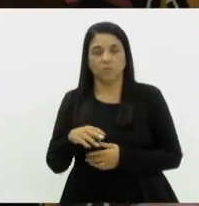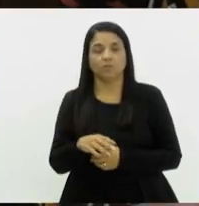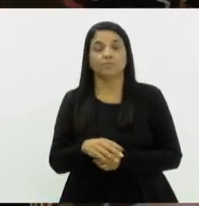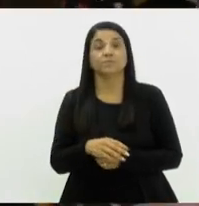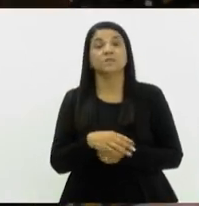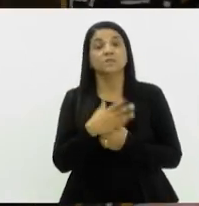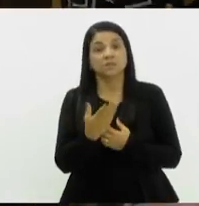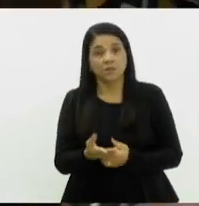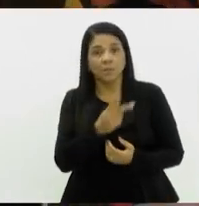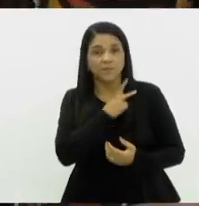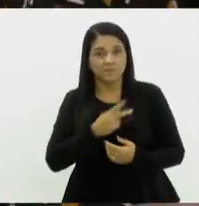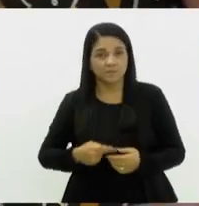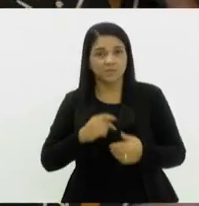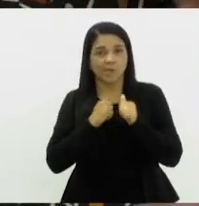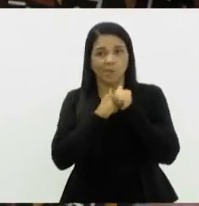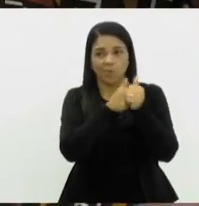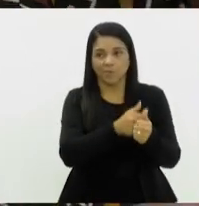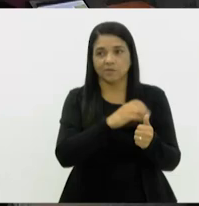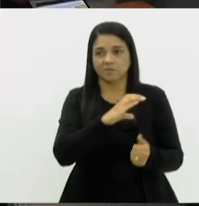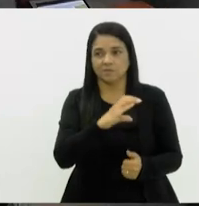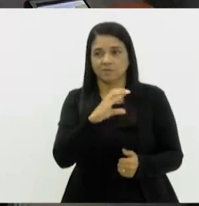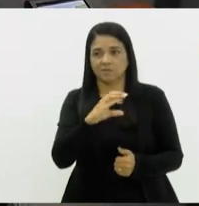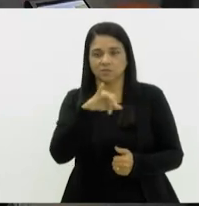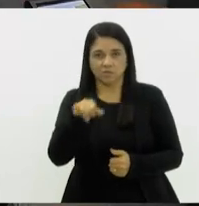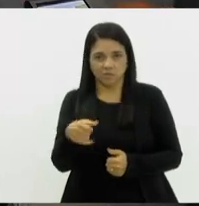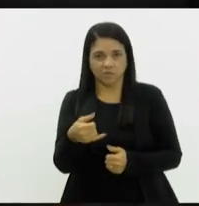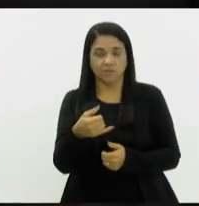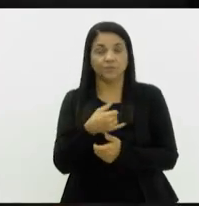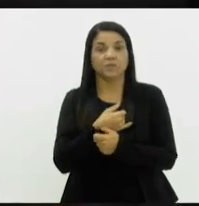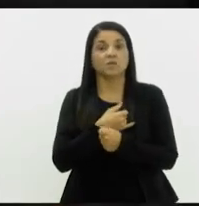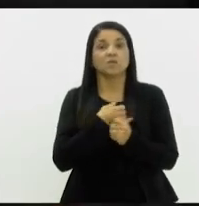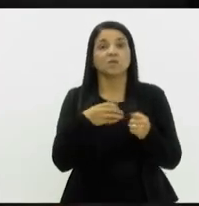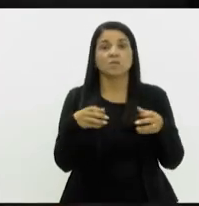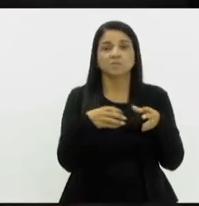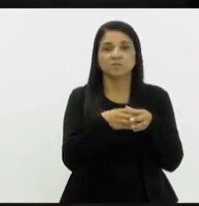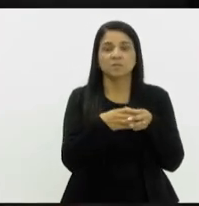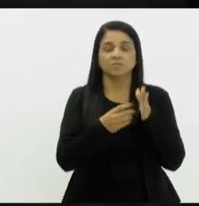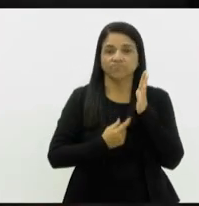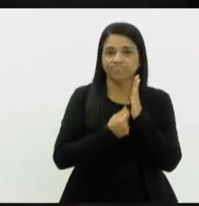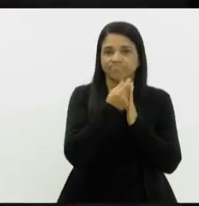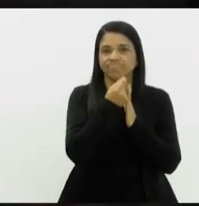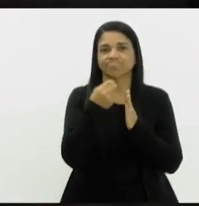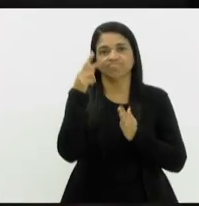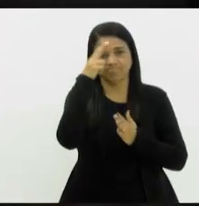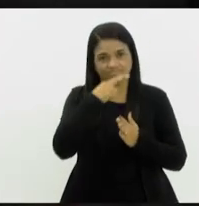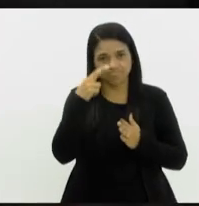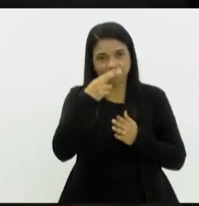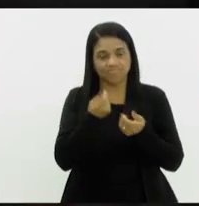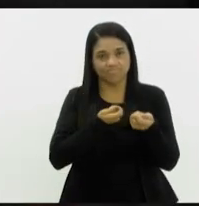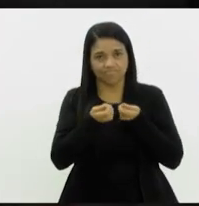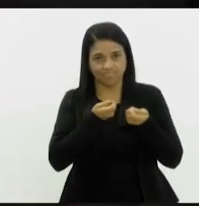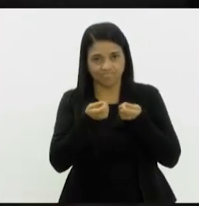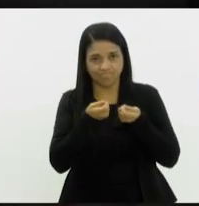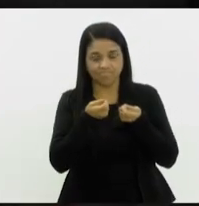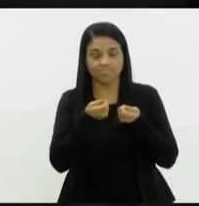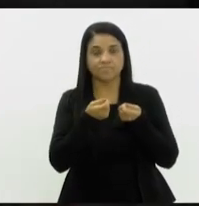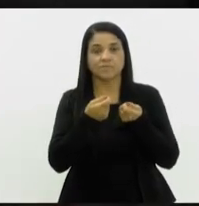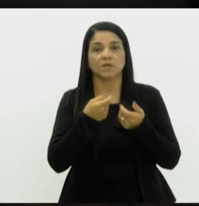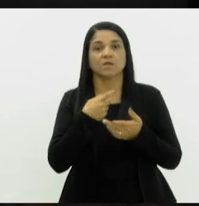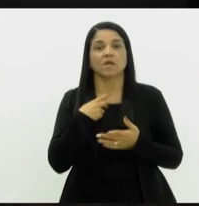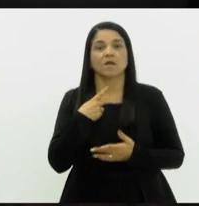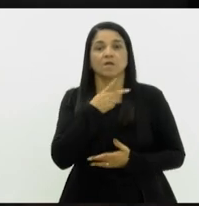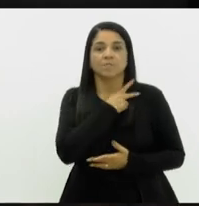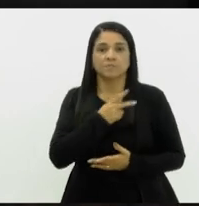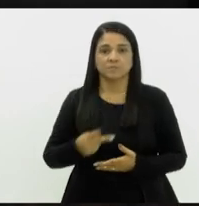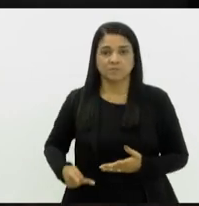Senhora presidente, acompanho o parecer da CCJ. Pela Comissão de Orçamento, Finanças, Fiscalização Financeira e Controle, a presidência